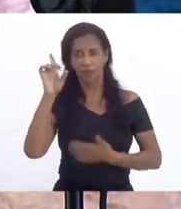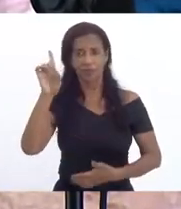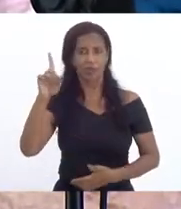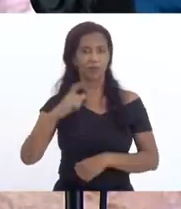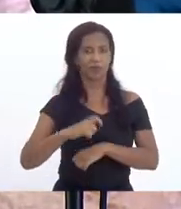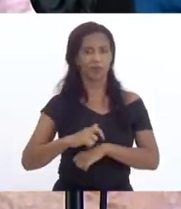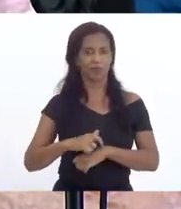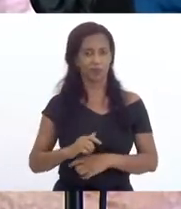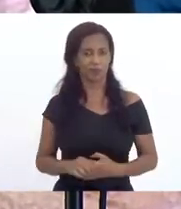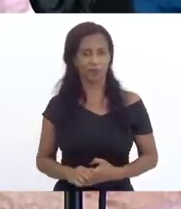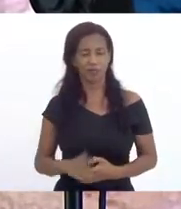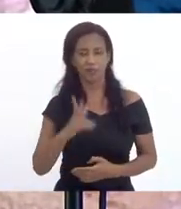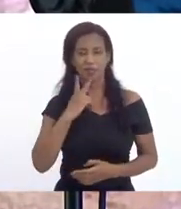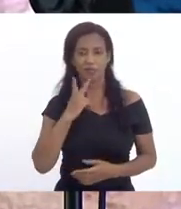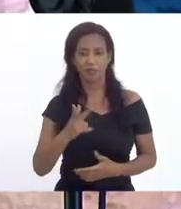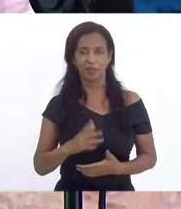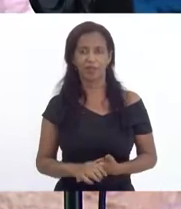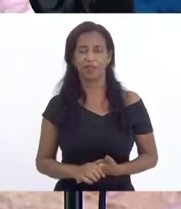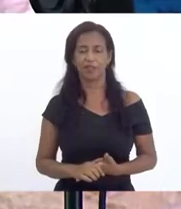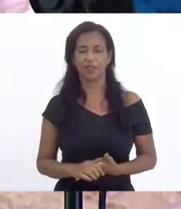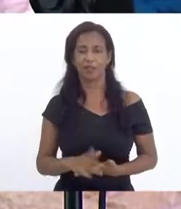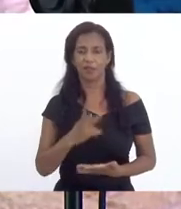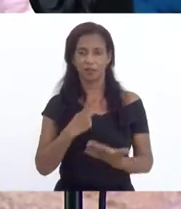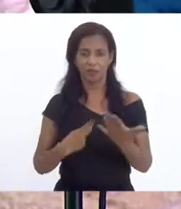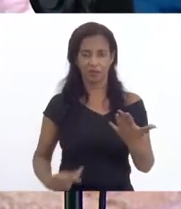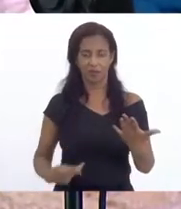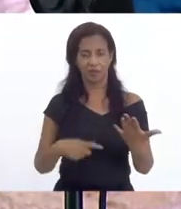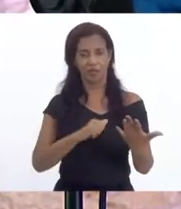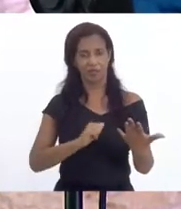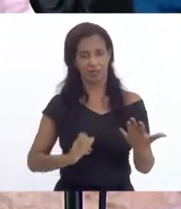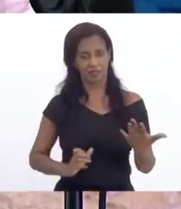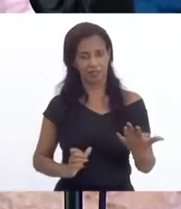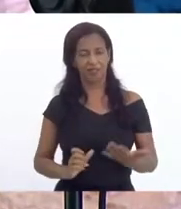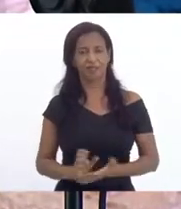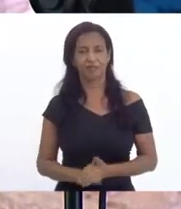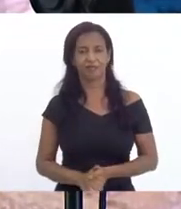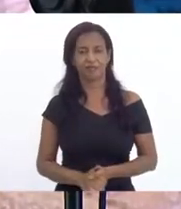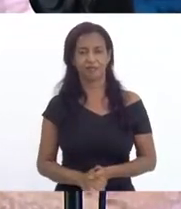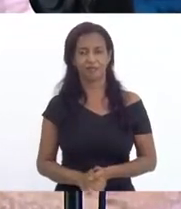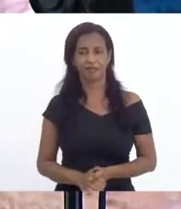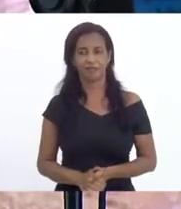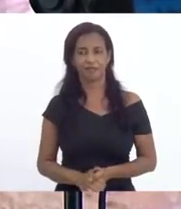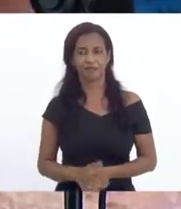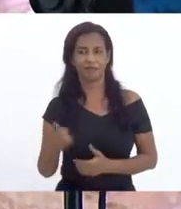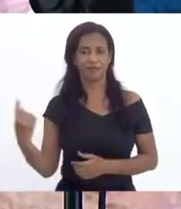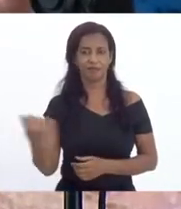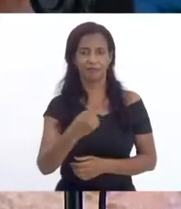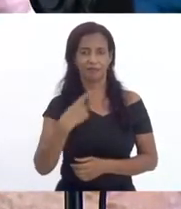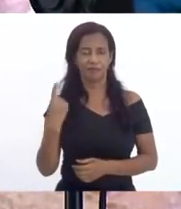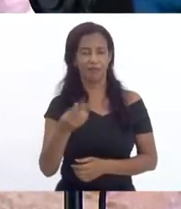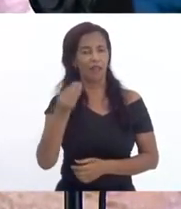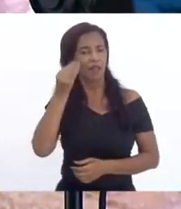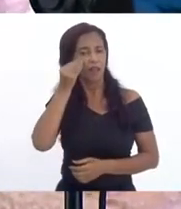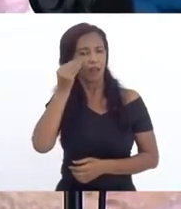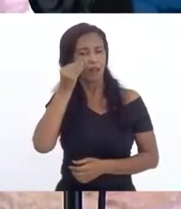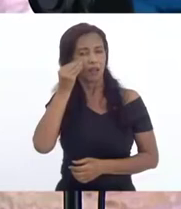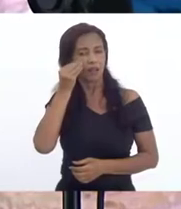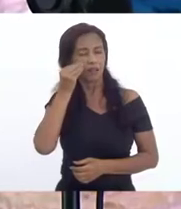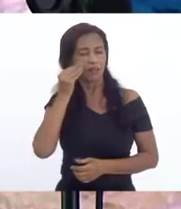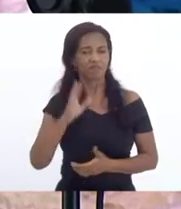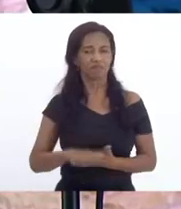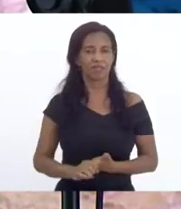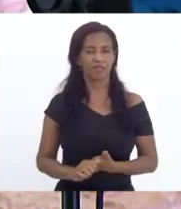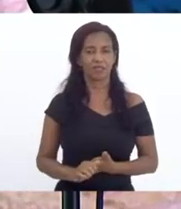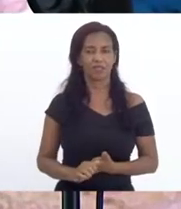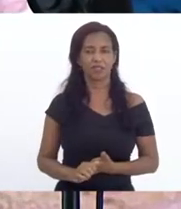esse momento e dizer, nosso presidente André Ceciliano, que a gente assiste de